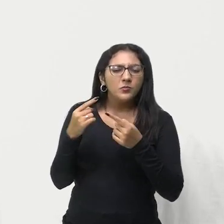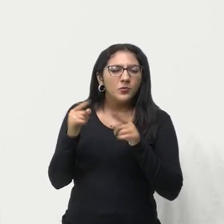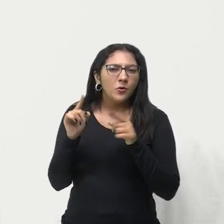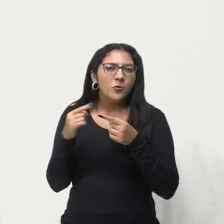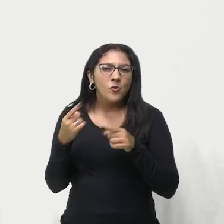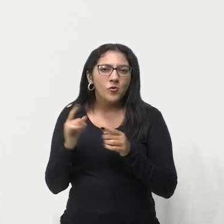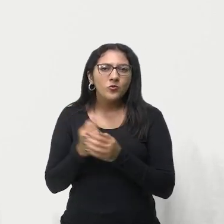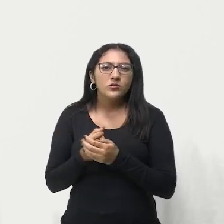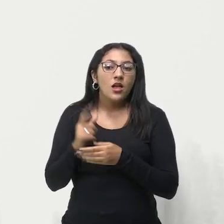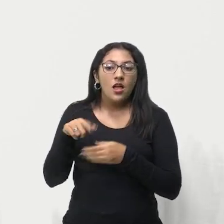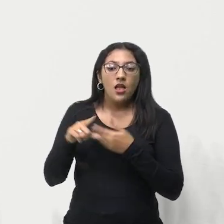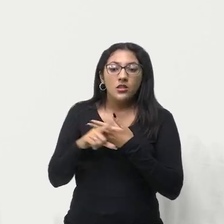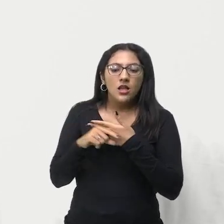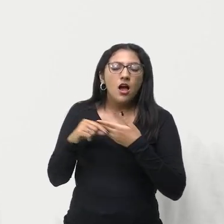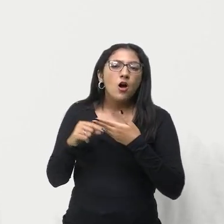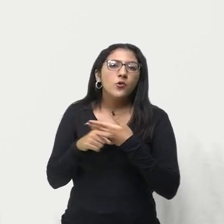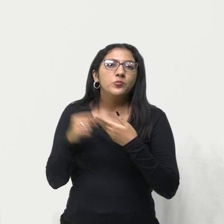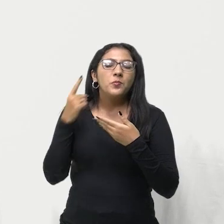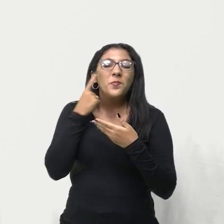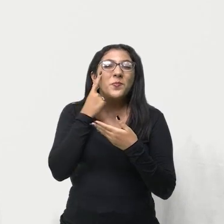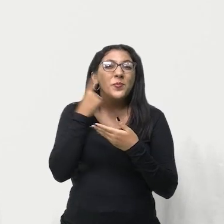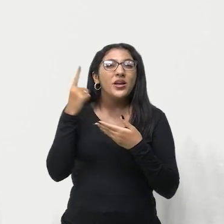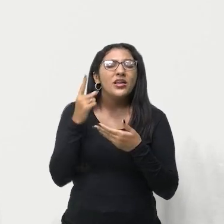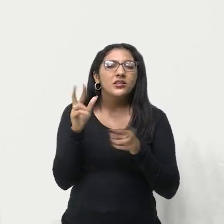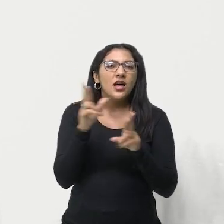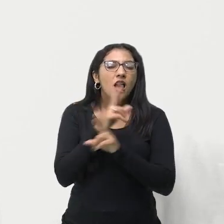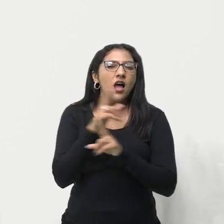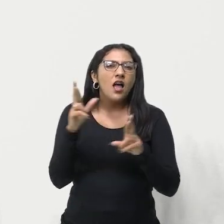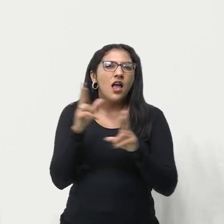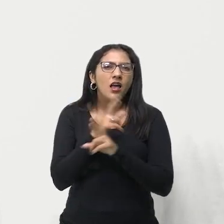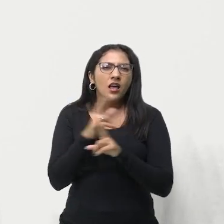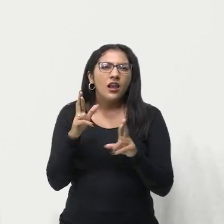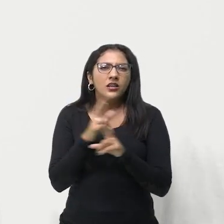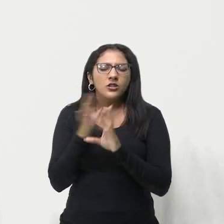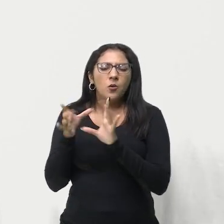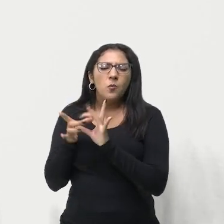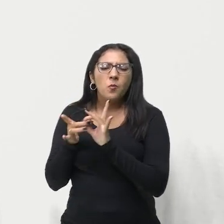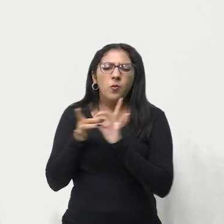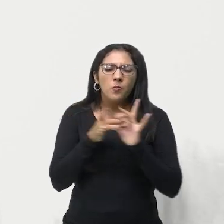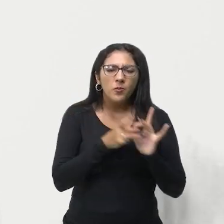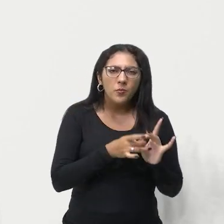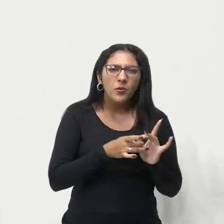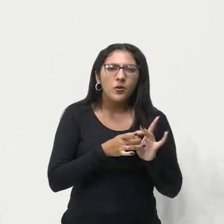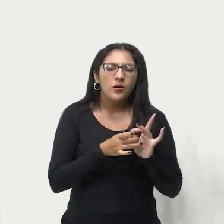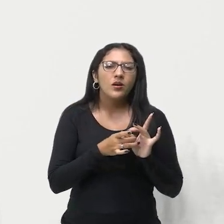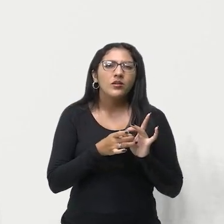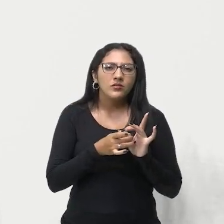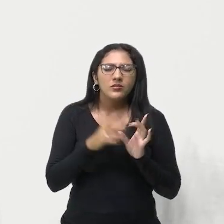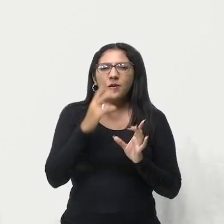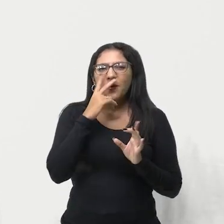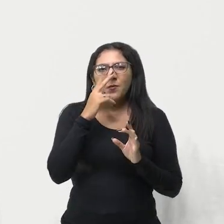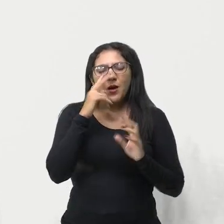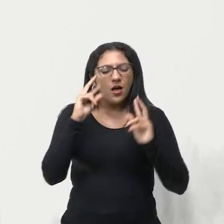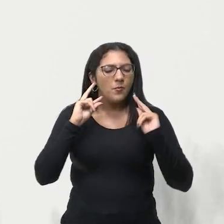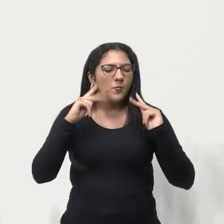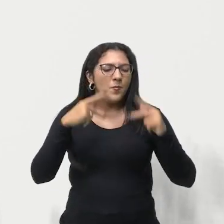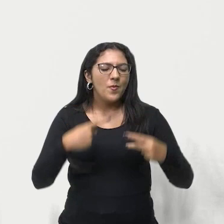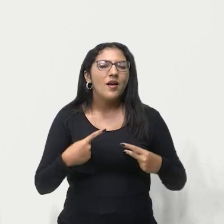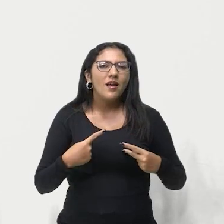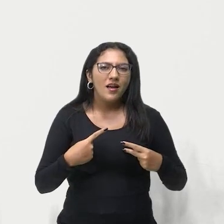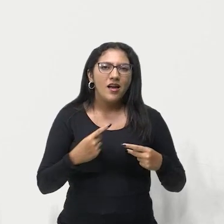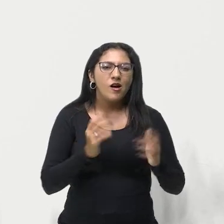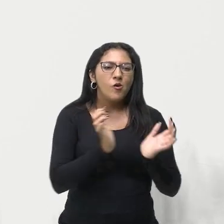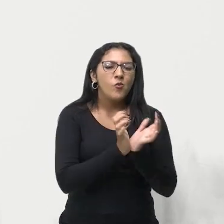dessa canção, ele atribui esse ato de dar as mãos como se fosse